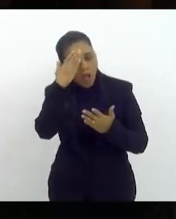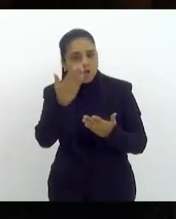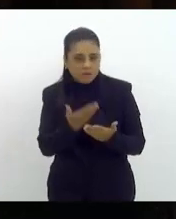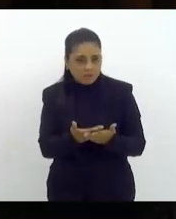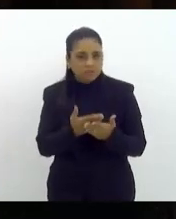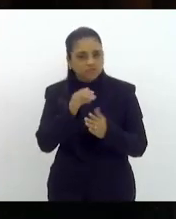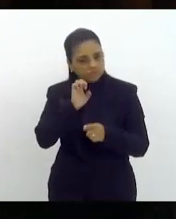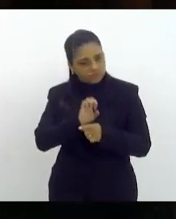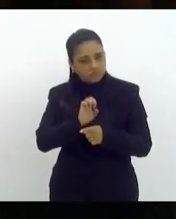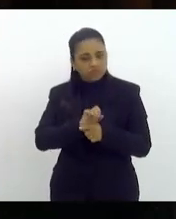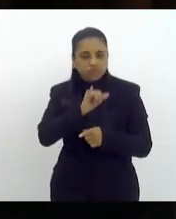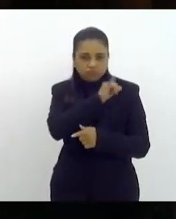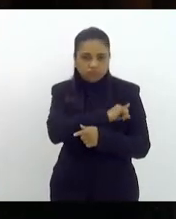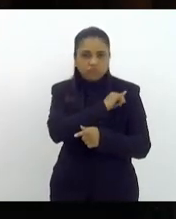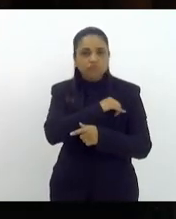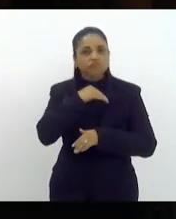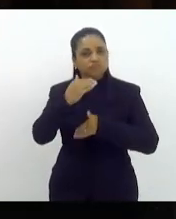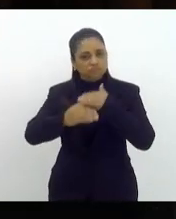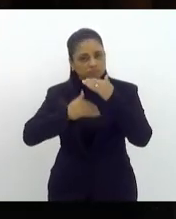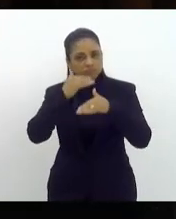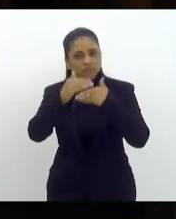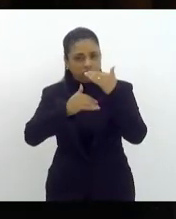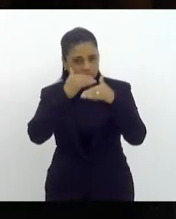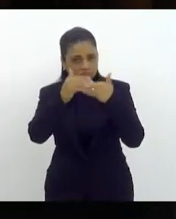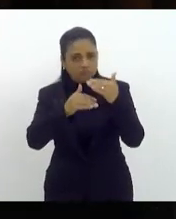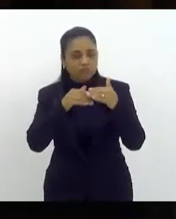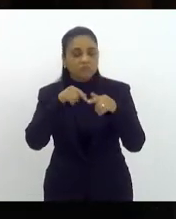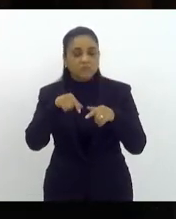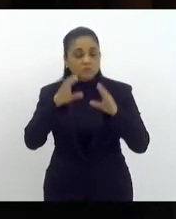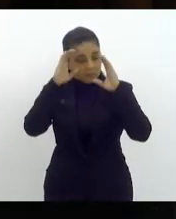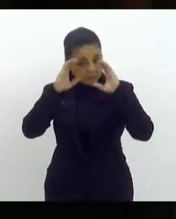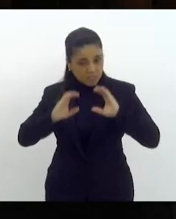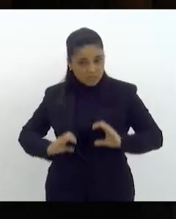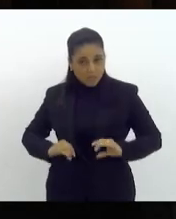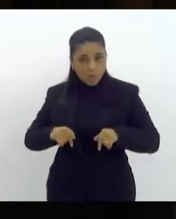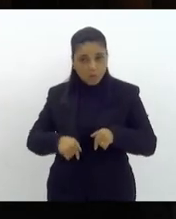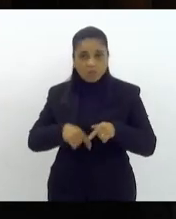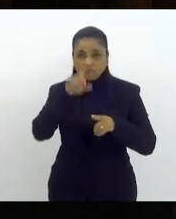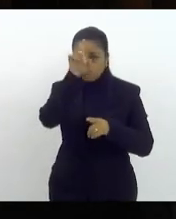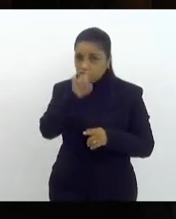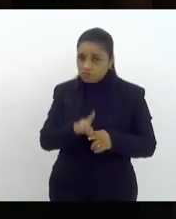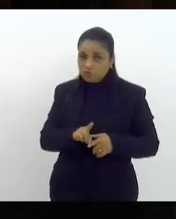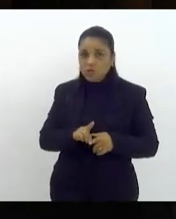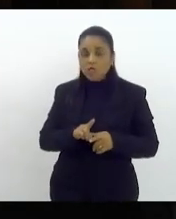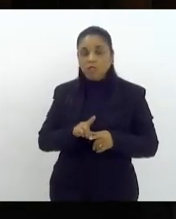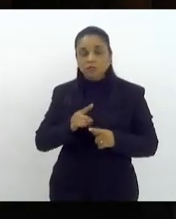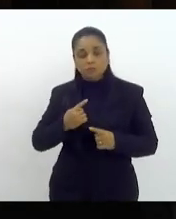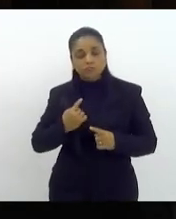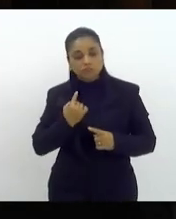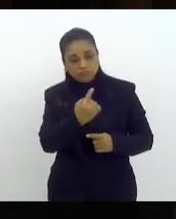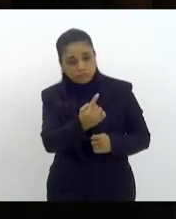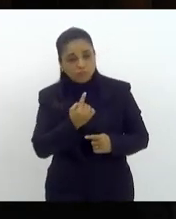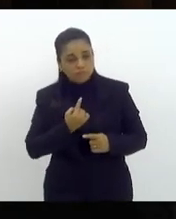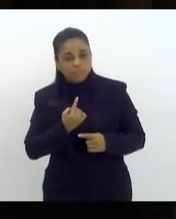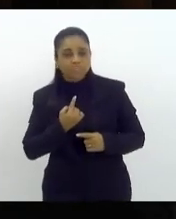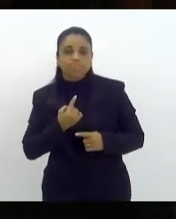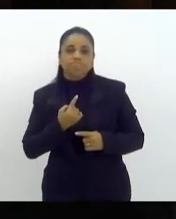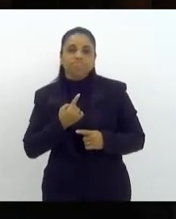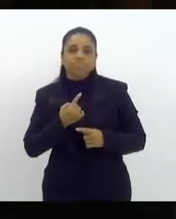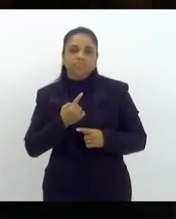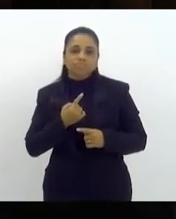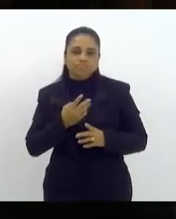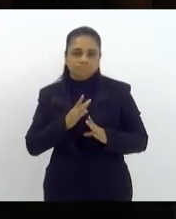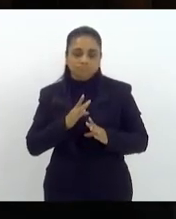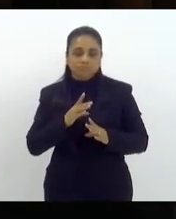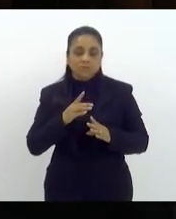Janeiro volta a desenvolver e o cidadão nesse estado possa ter o seu direito de ele vir resgatado e